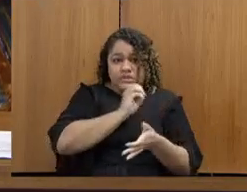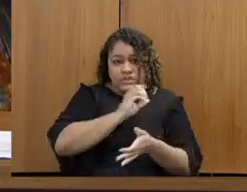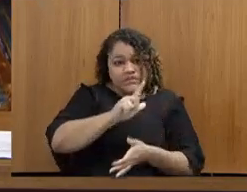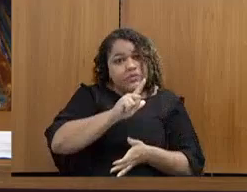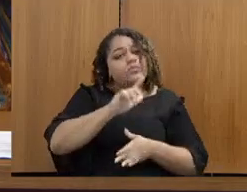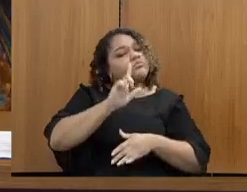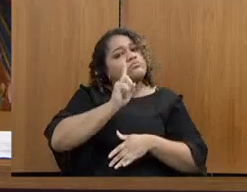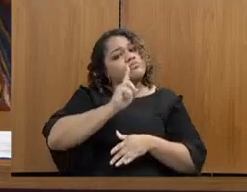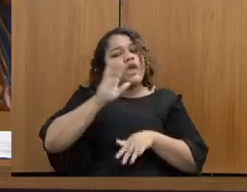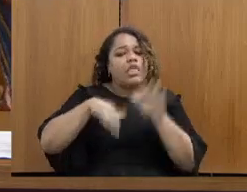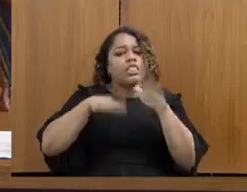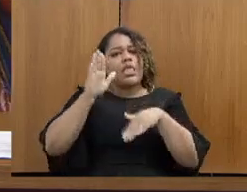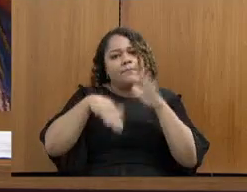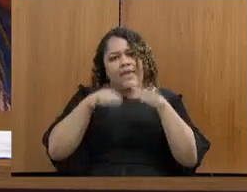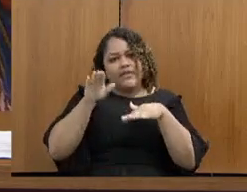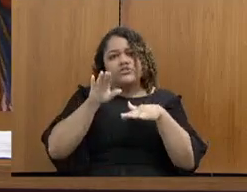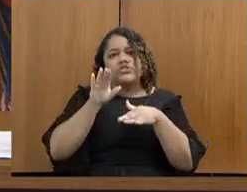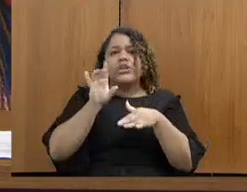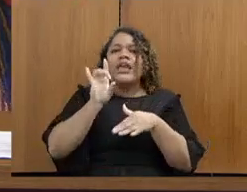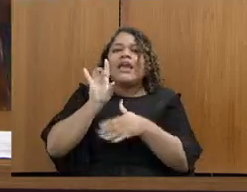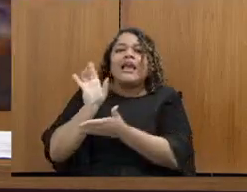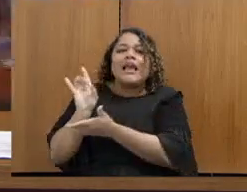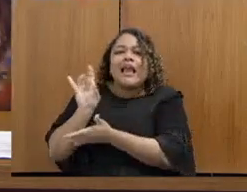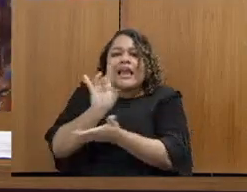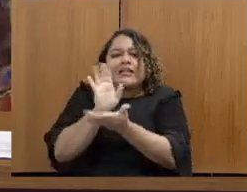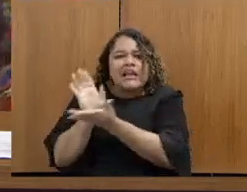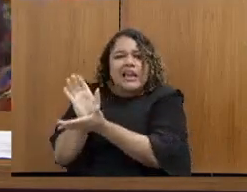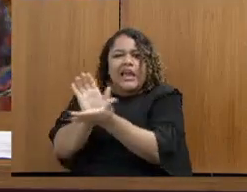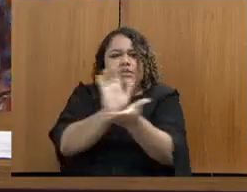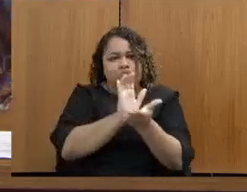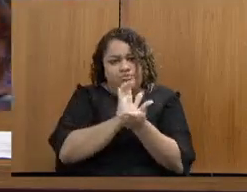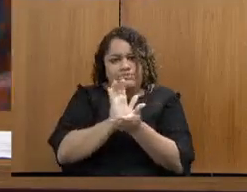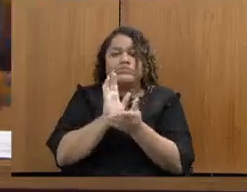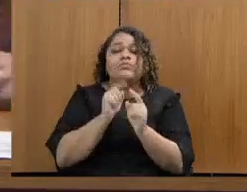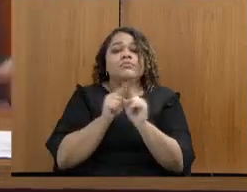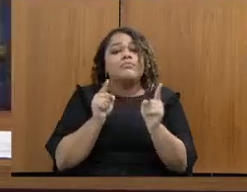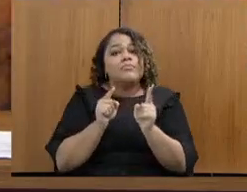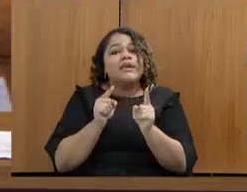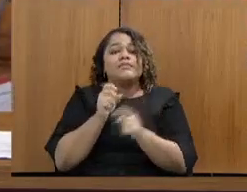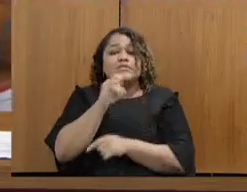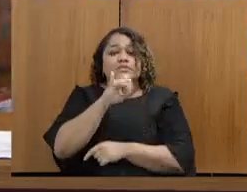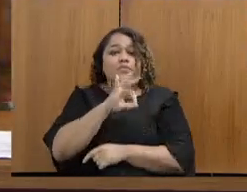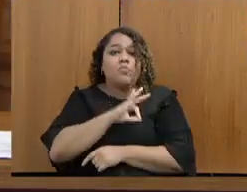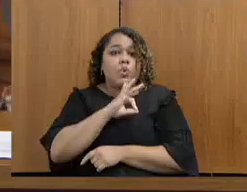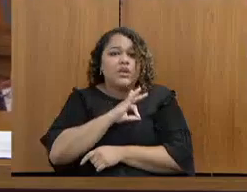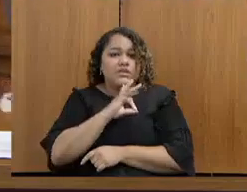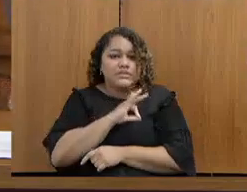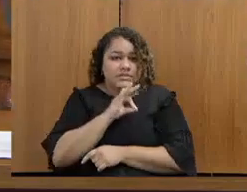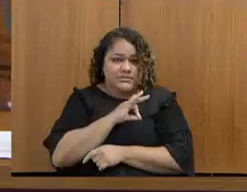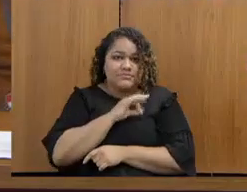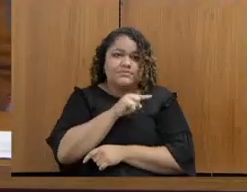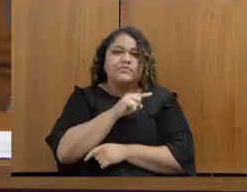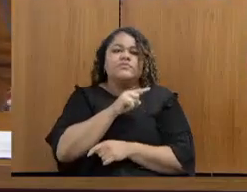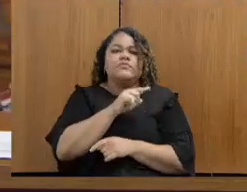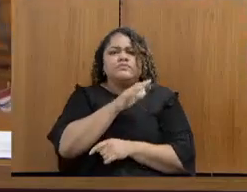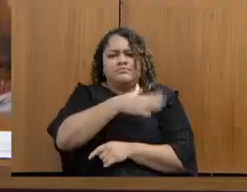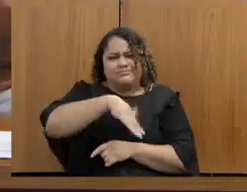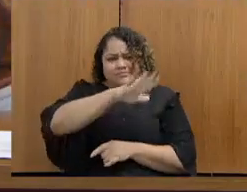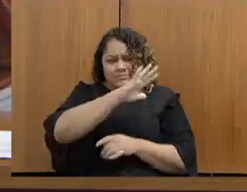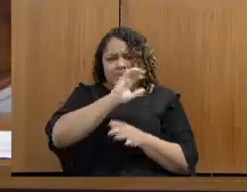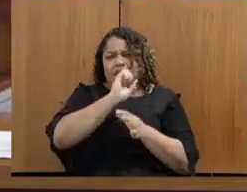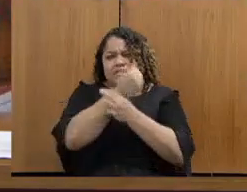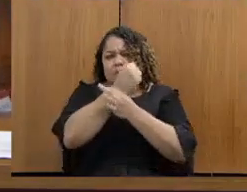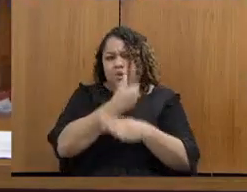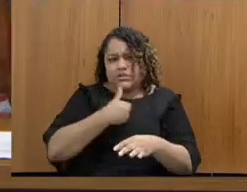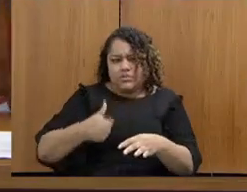mas dizer que se para polícias para as forças de segurança como um todo está ruim para polícia civil está